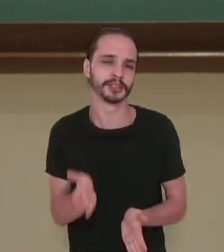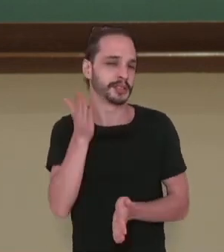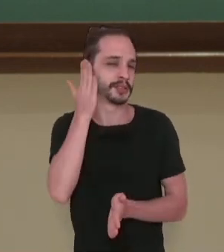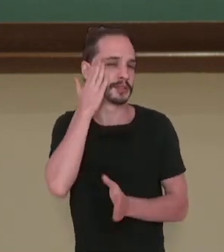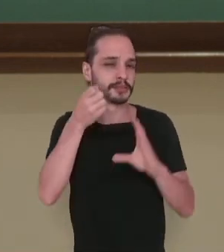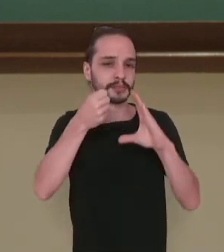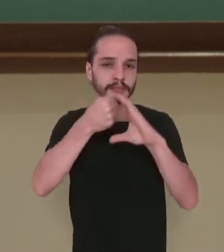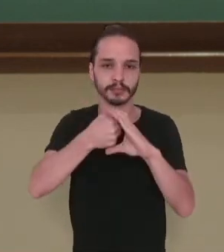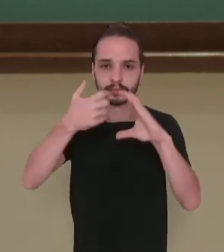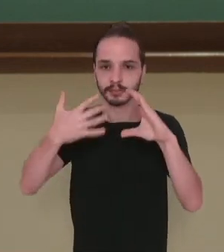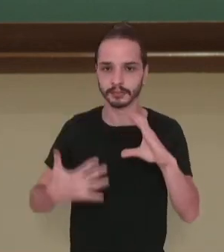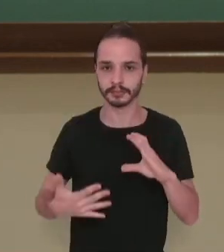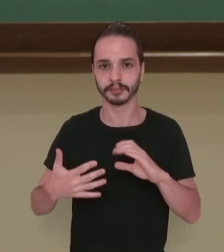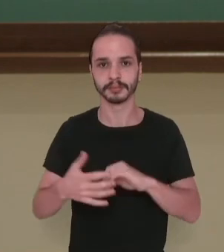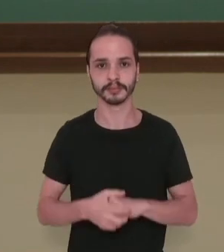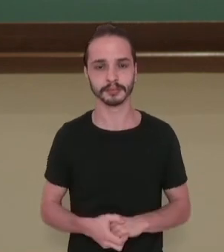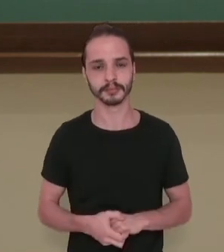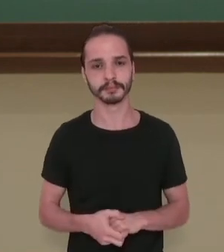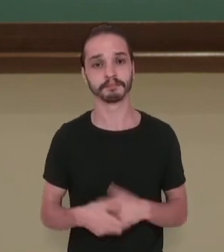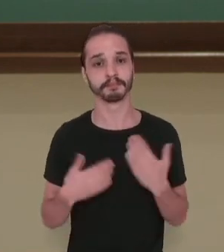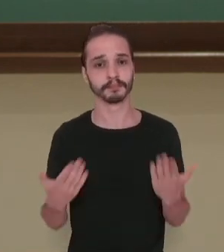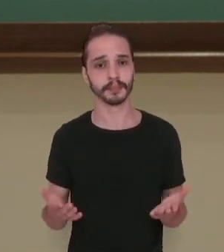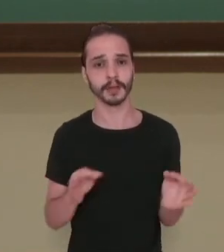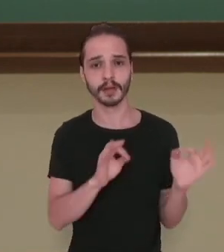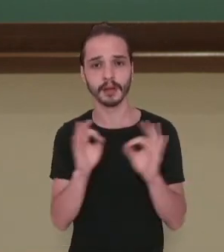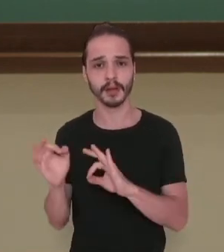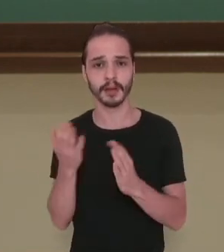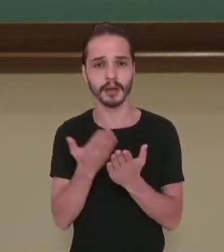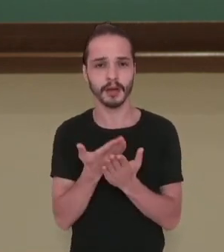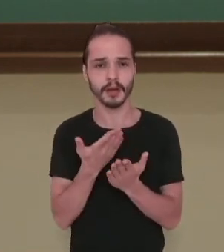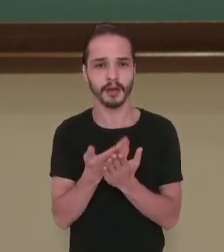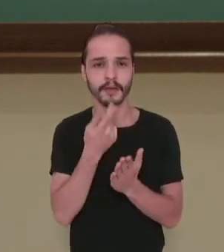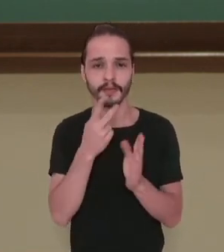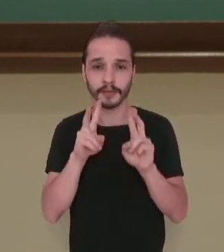as características. Então, nesta aula tratamos desse